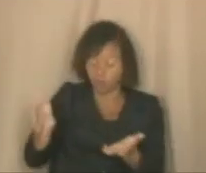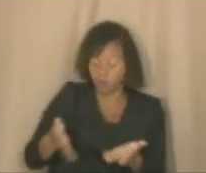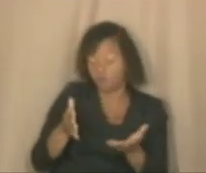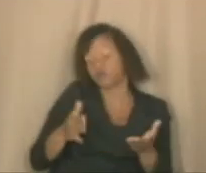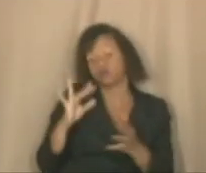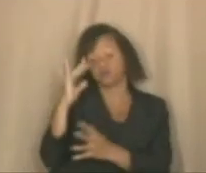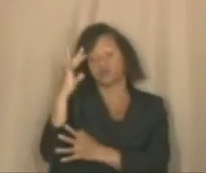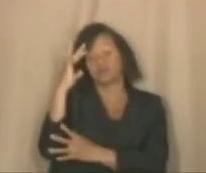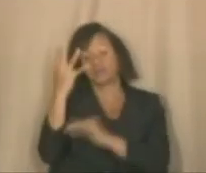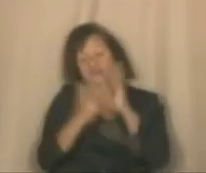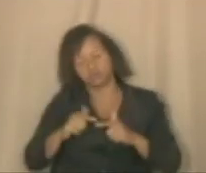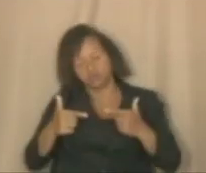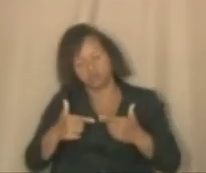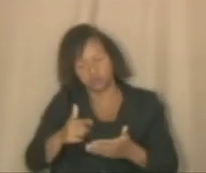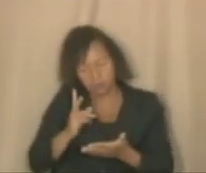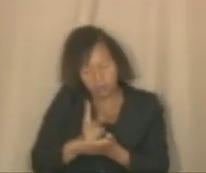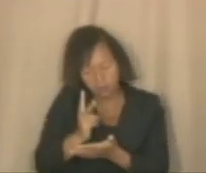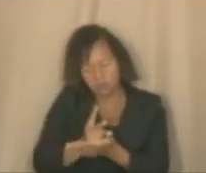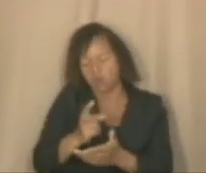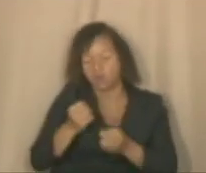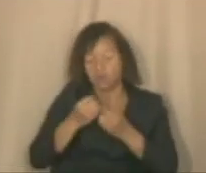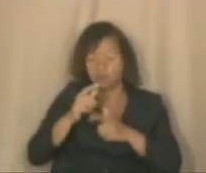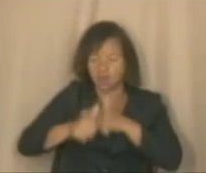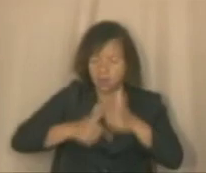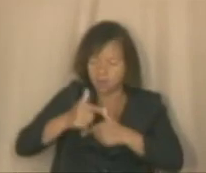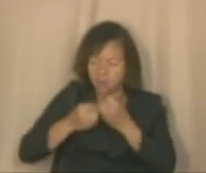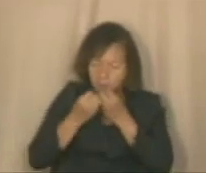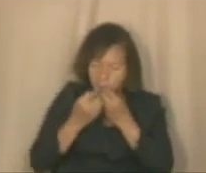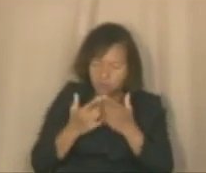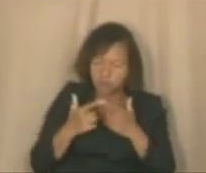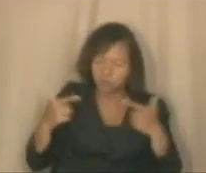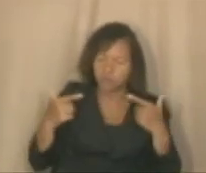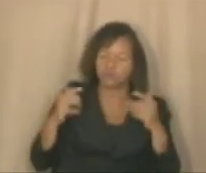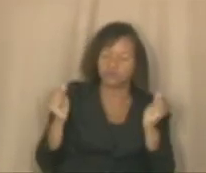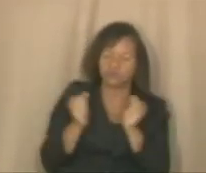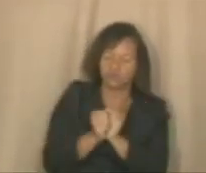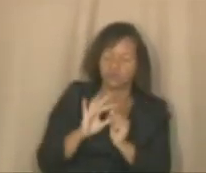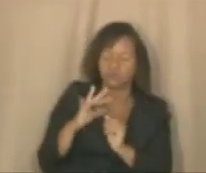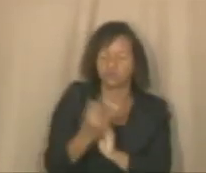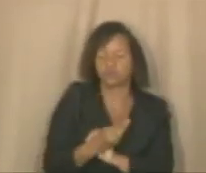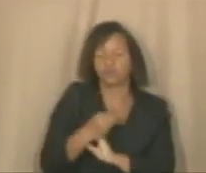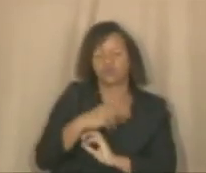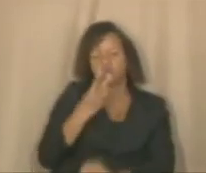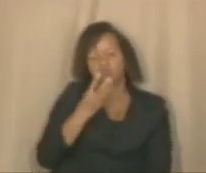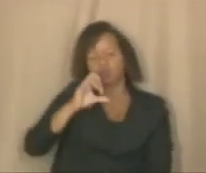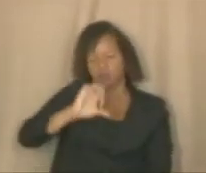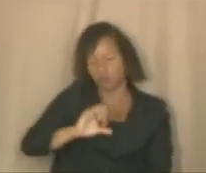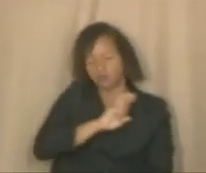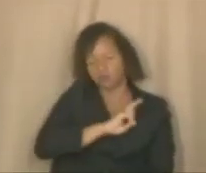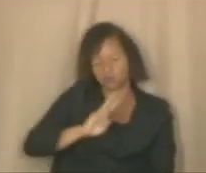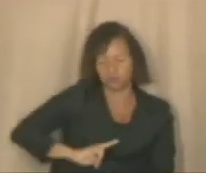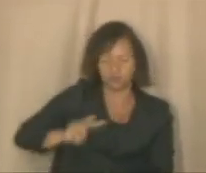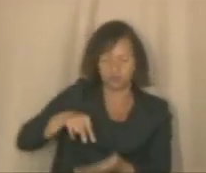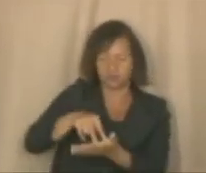crescimento sustentável da nossa cidade. Desejo um bom trabalho a todos, uma boa sorte. Juntos, todos nós, os 39 vereadores aqui